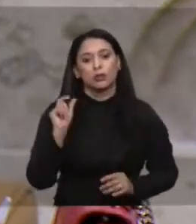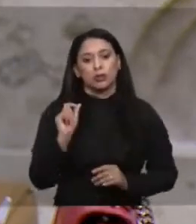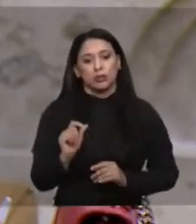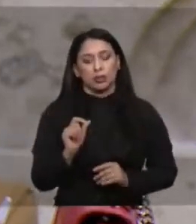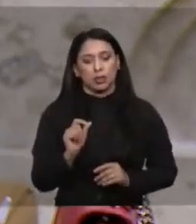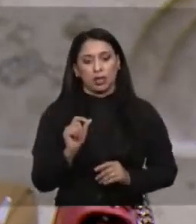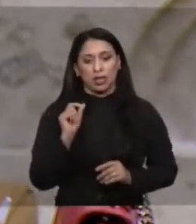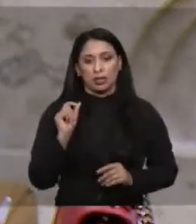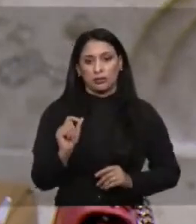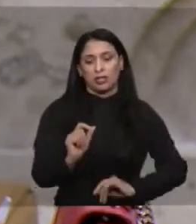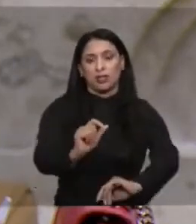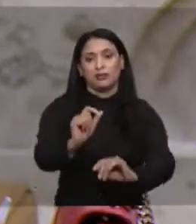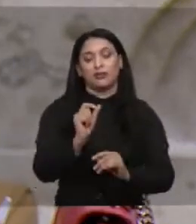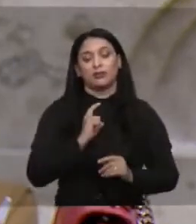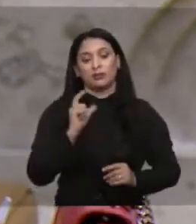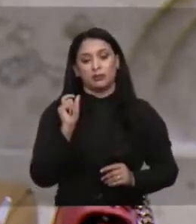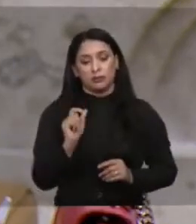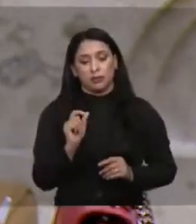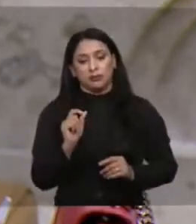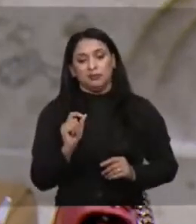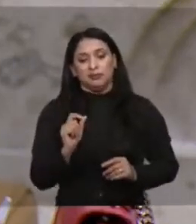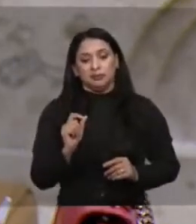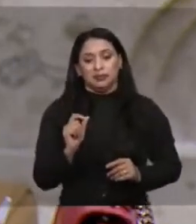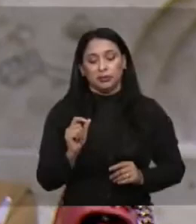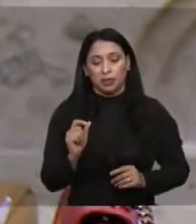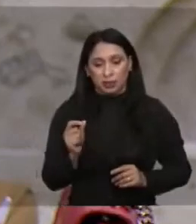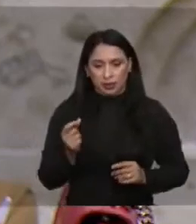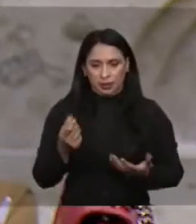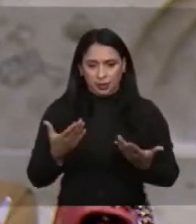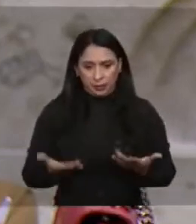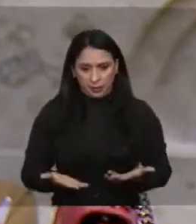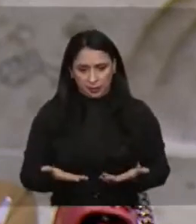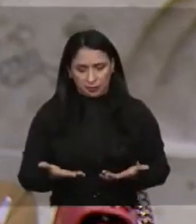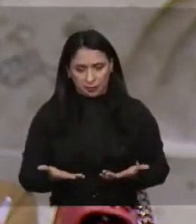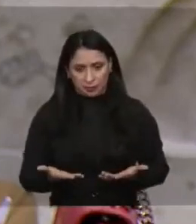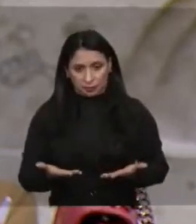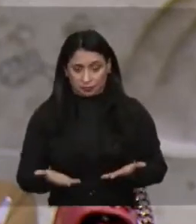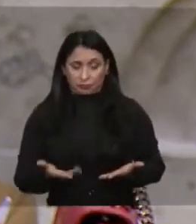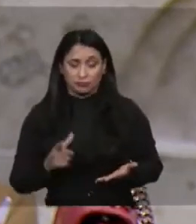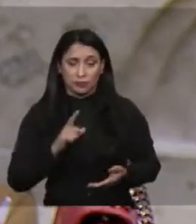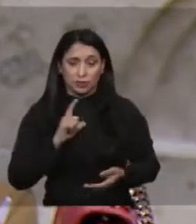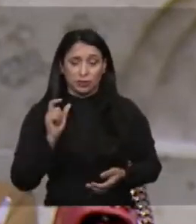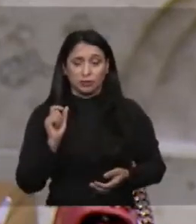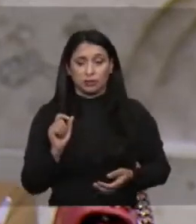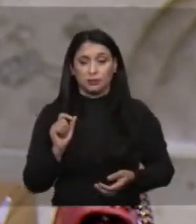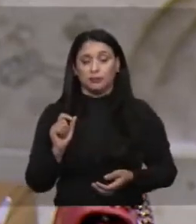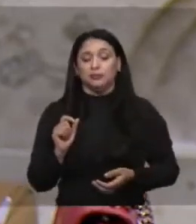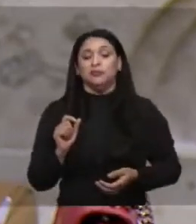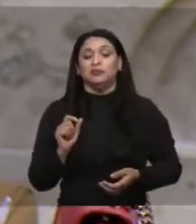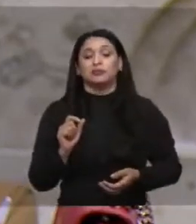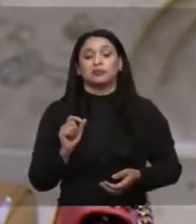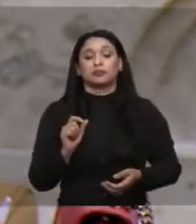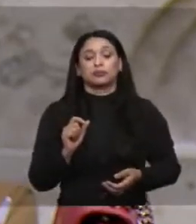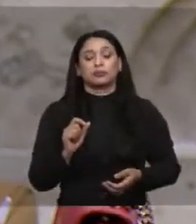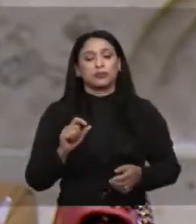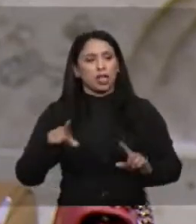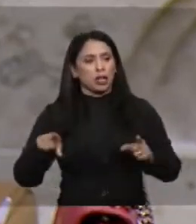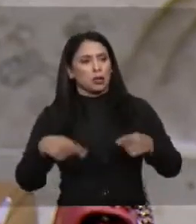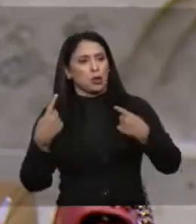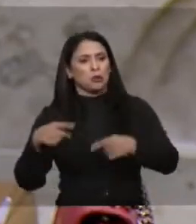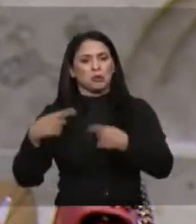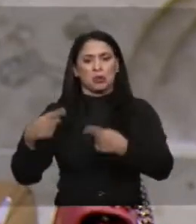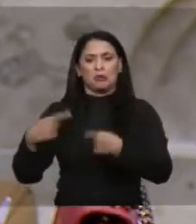pode externar seus eventuais requerimentos pelas vias legais adequadas, descabendo de substituí-las por ofensas